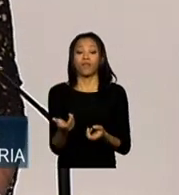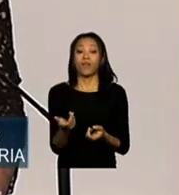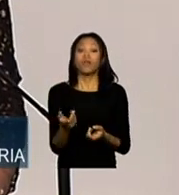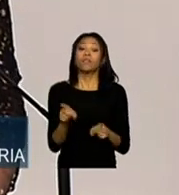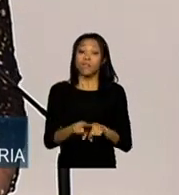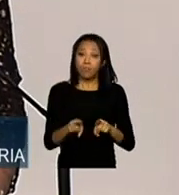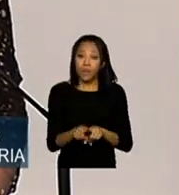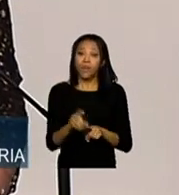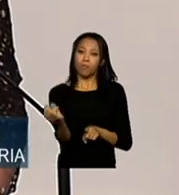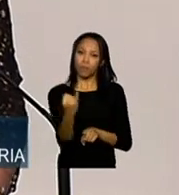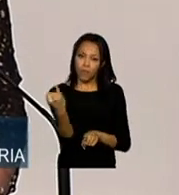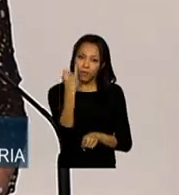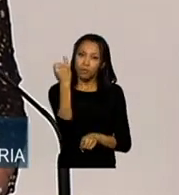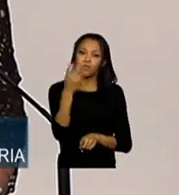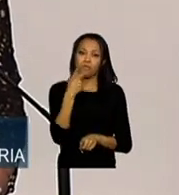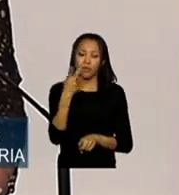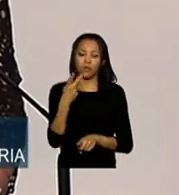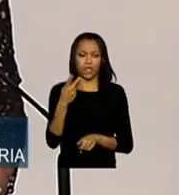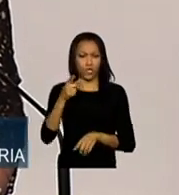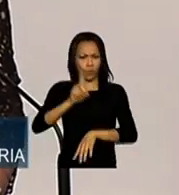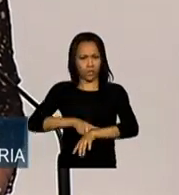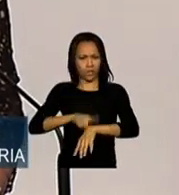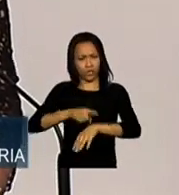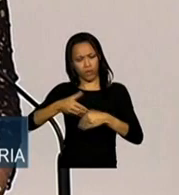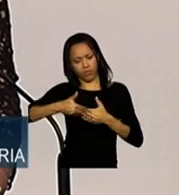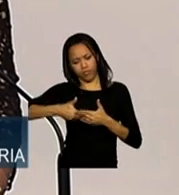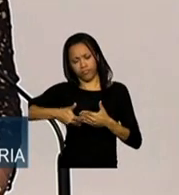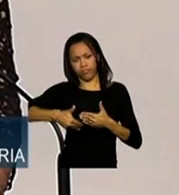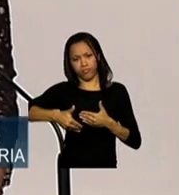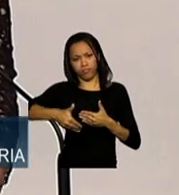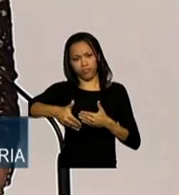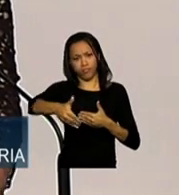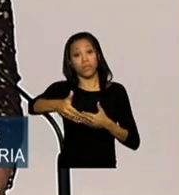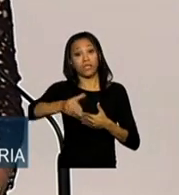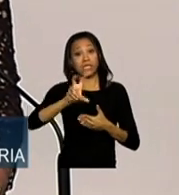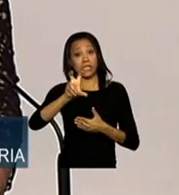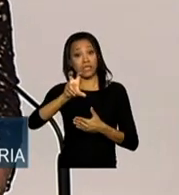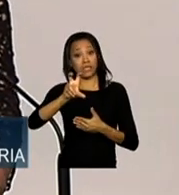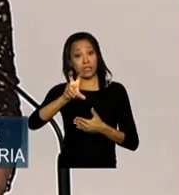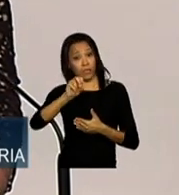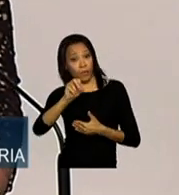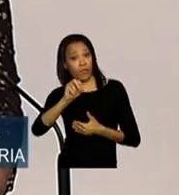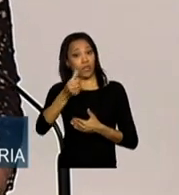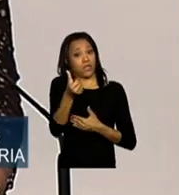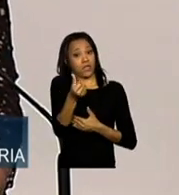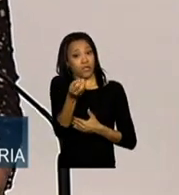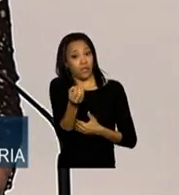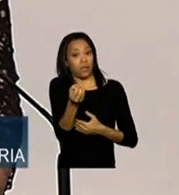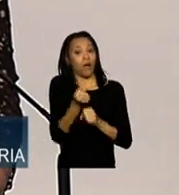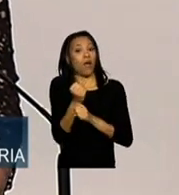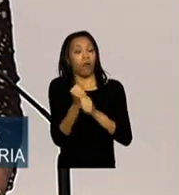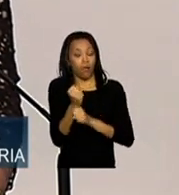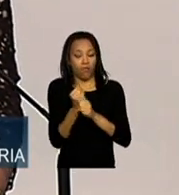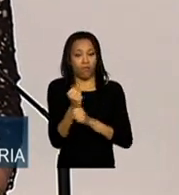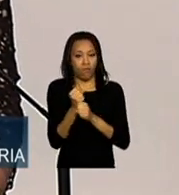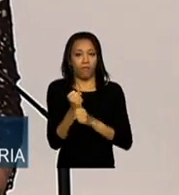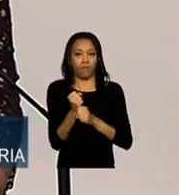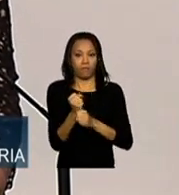reconhecer que, ao longo deste período, dos últimos 50, 60 anos,